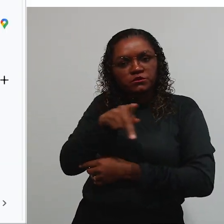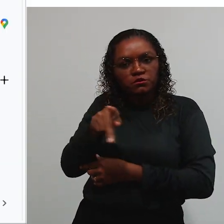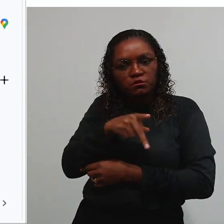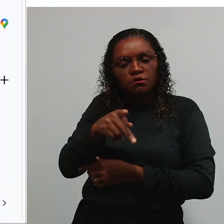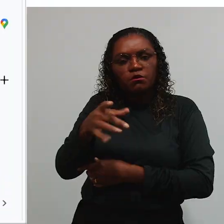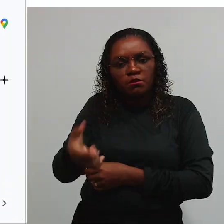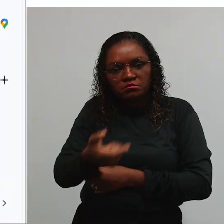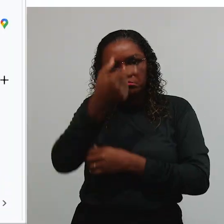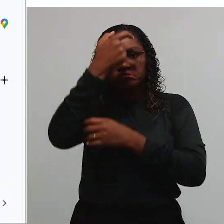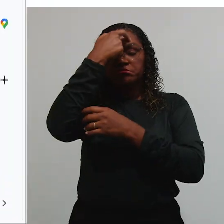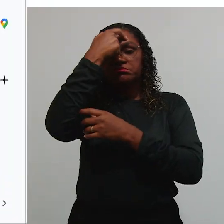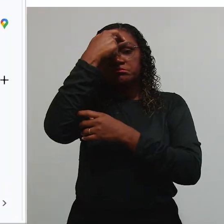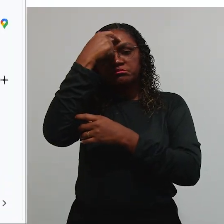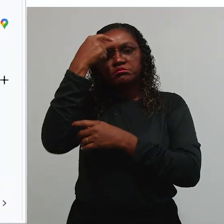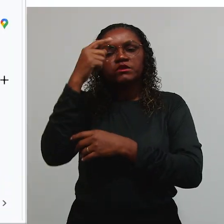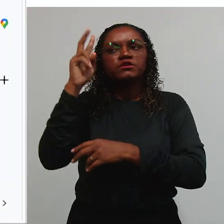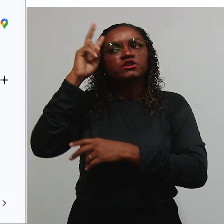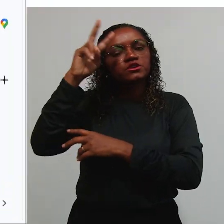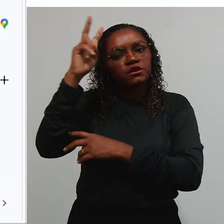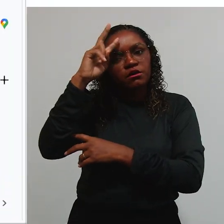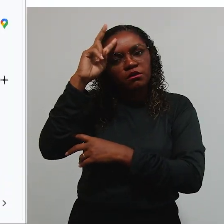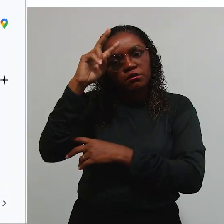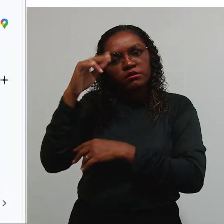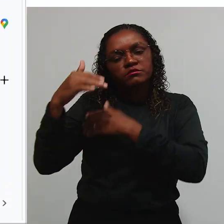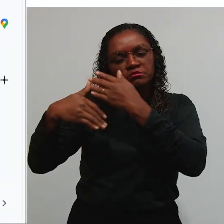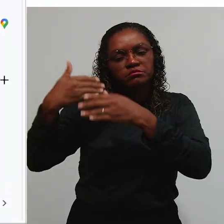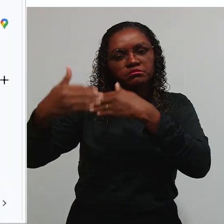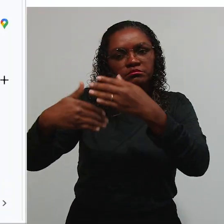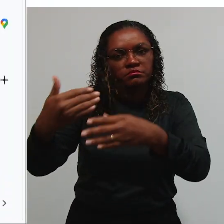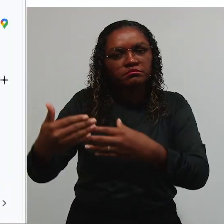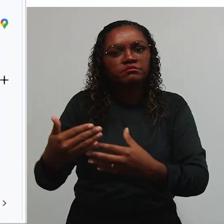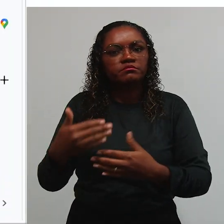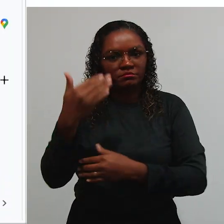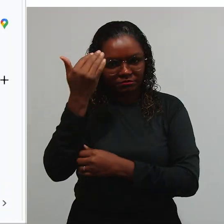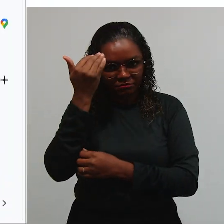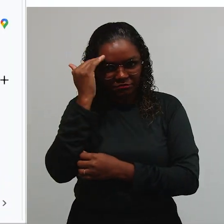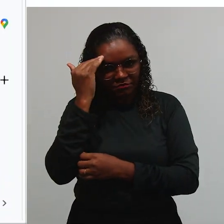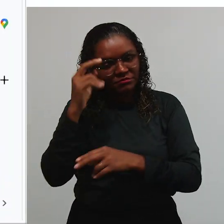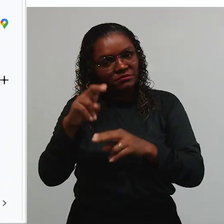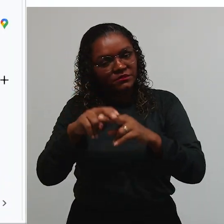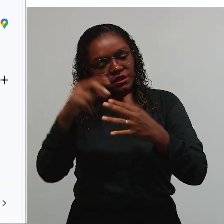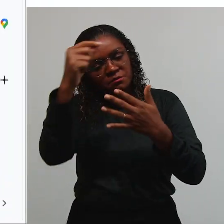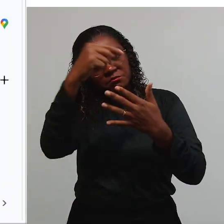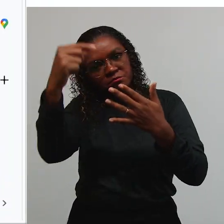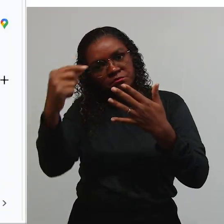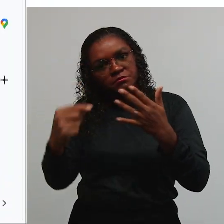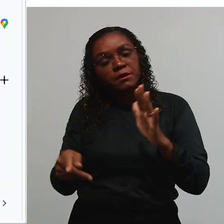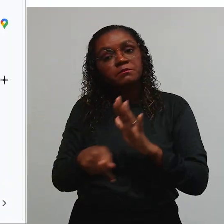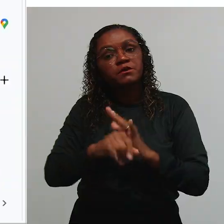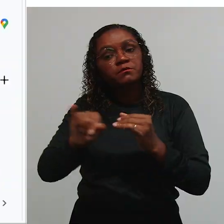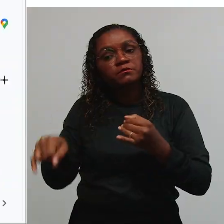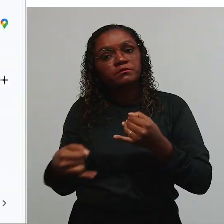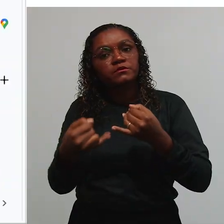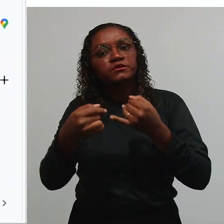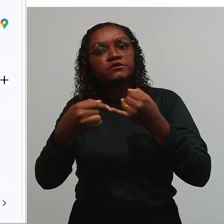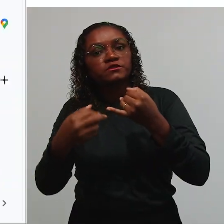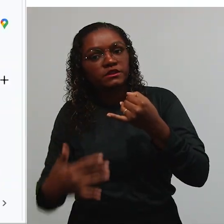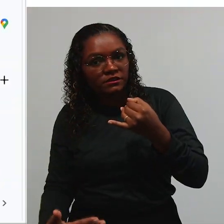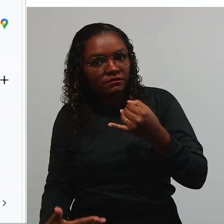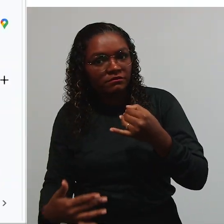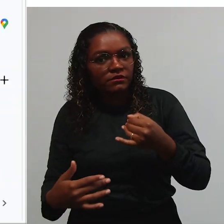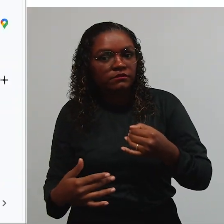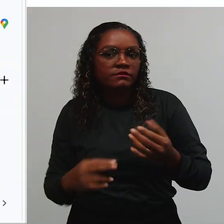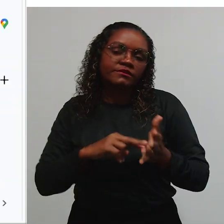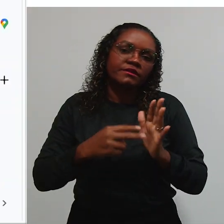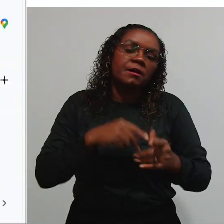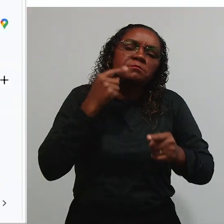da sua existência histórica, blá, blá, blá, blá, blá, blá, blá, blá, blá, blá, blá, blá. Então, você traz aqui os elementos da justificativa, que é o